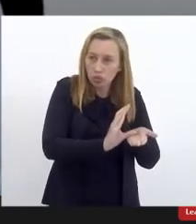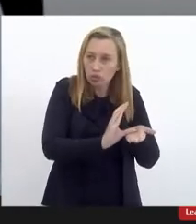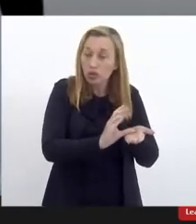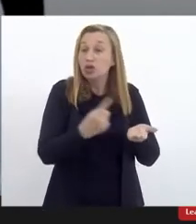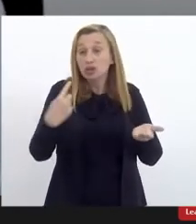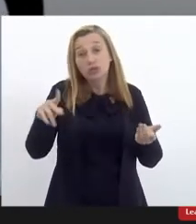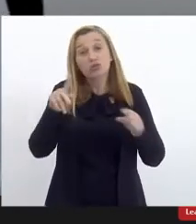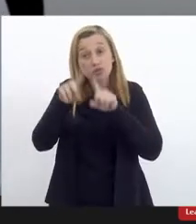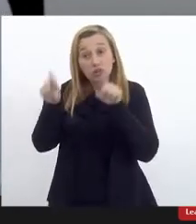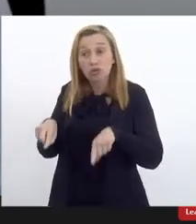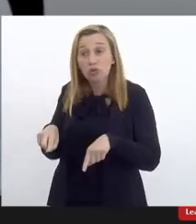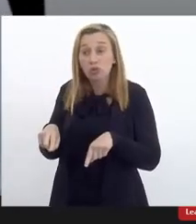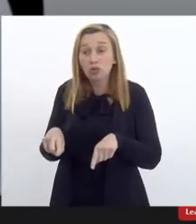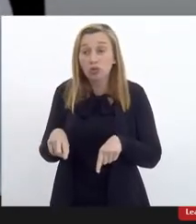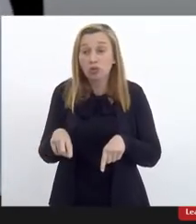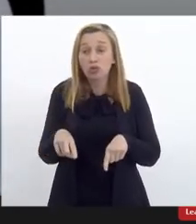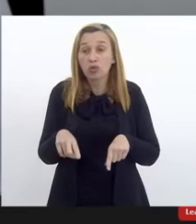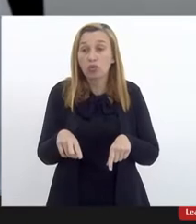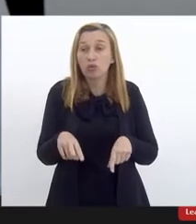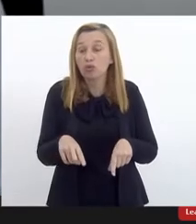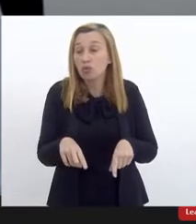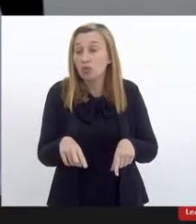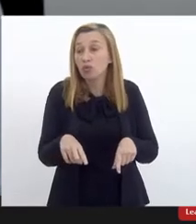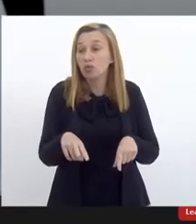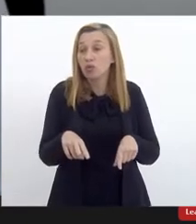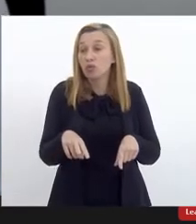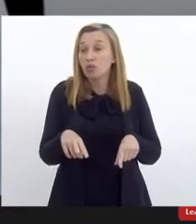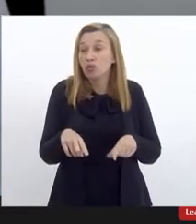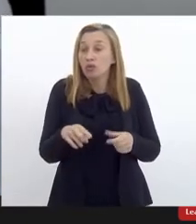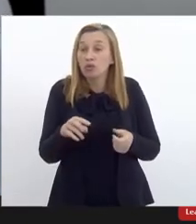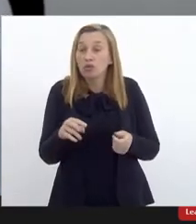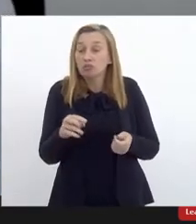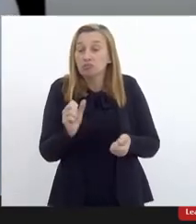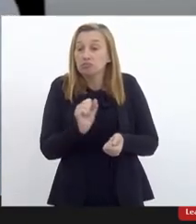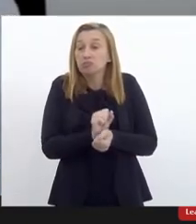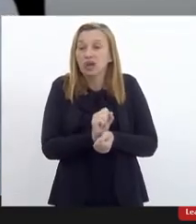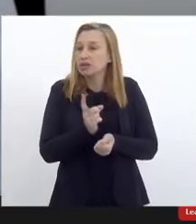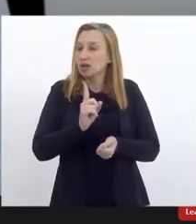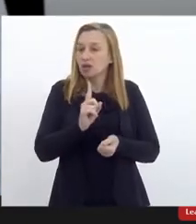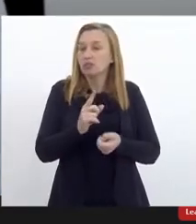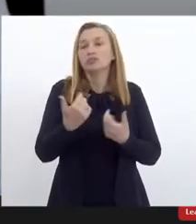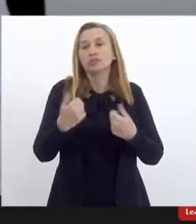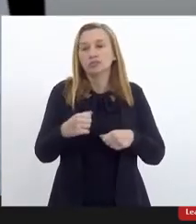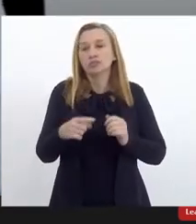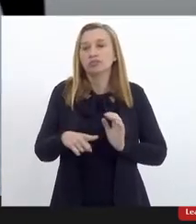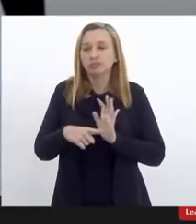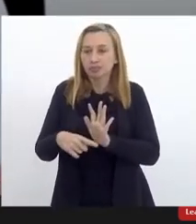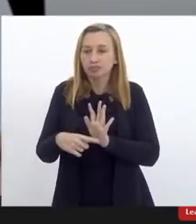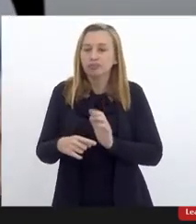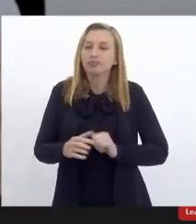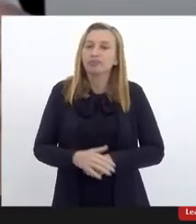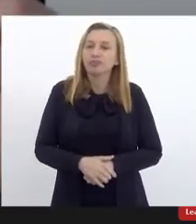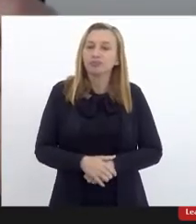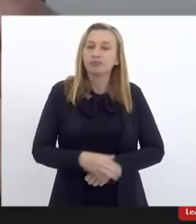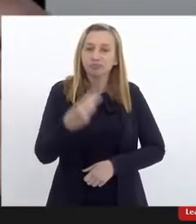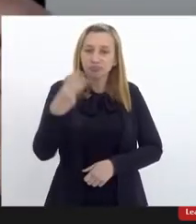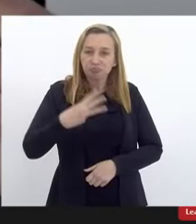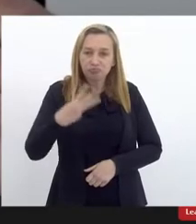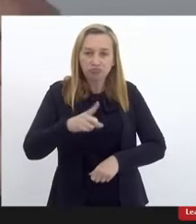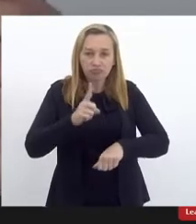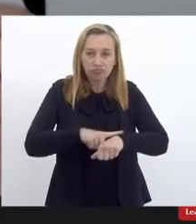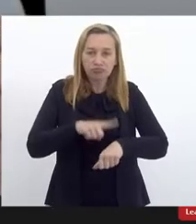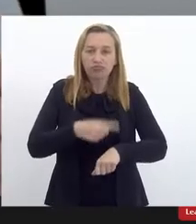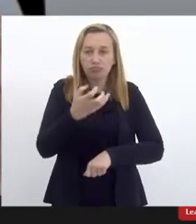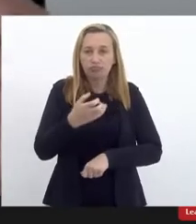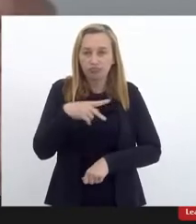servidores, como patinhos feios, né? Então, assim, a gente se coloca à disposição sobre esse aspecto. Um terceiro ponto que eu